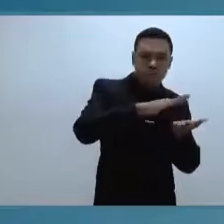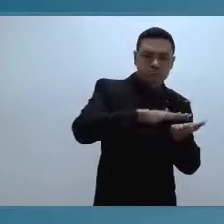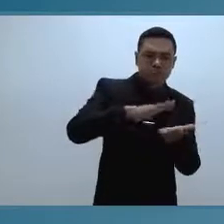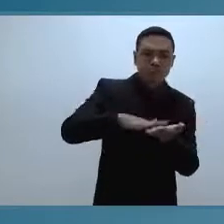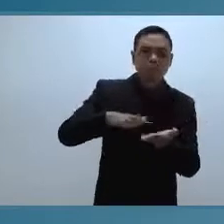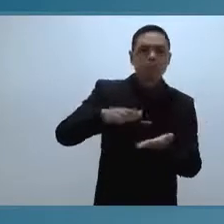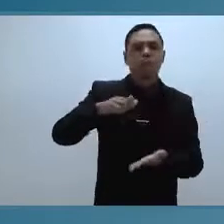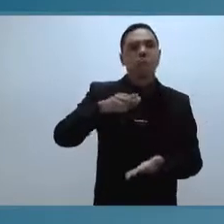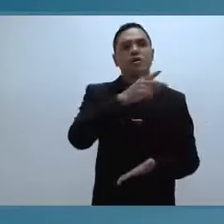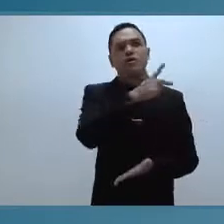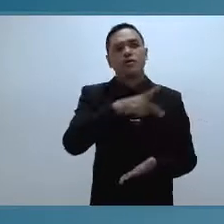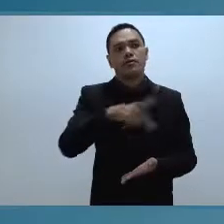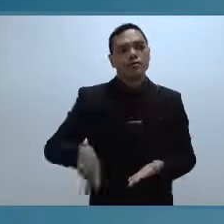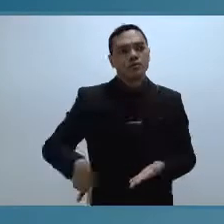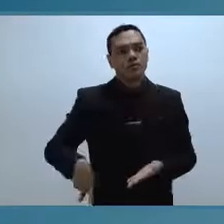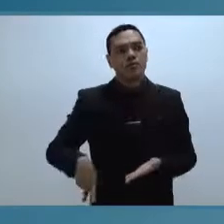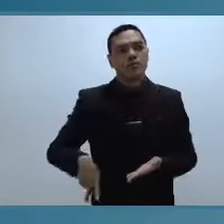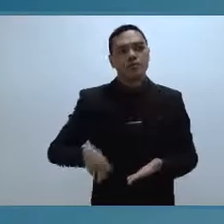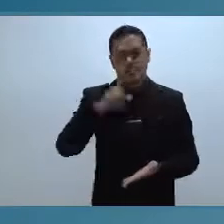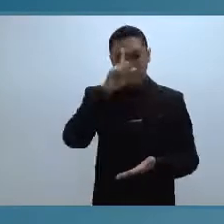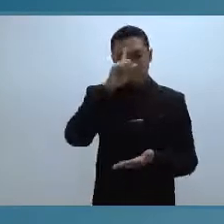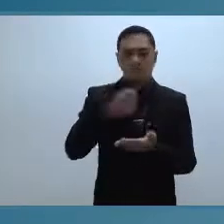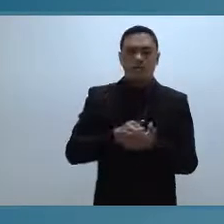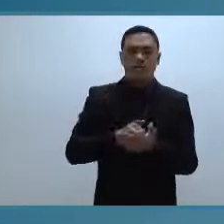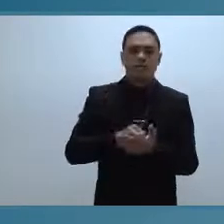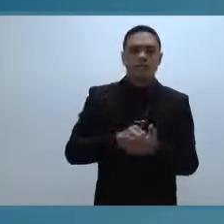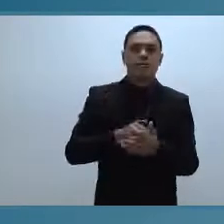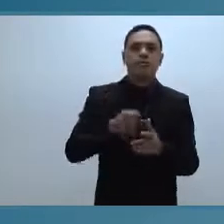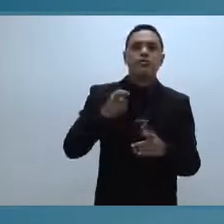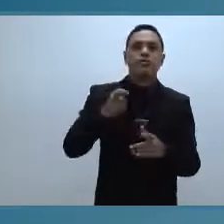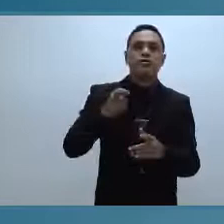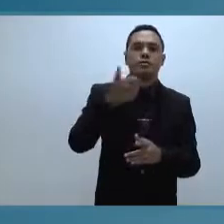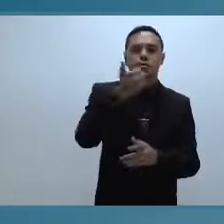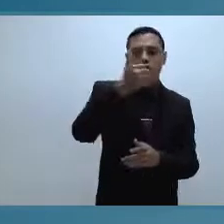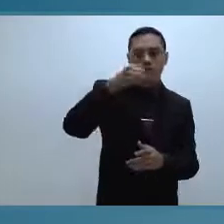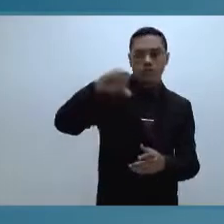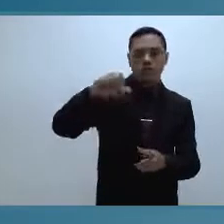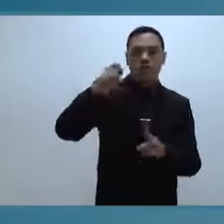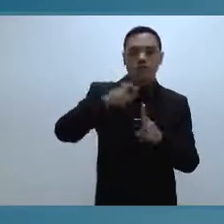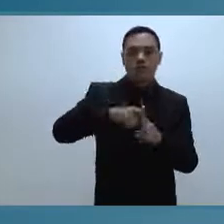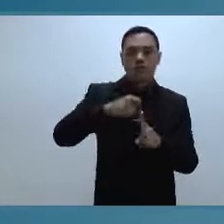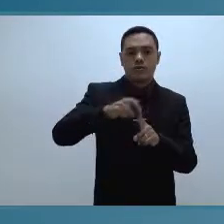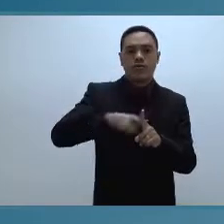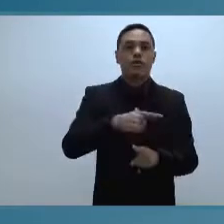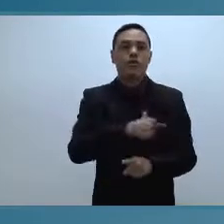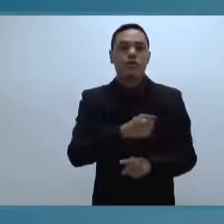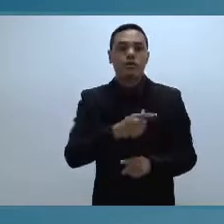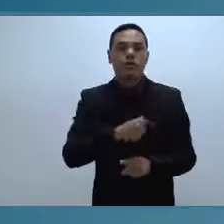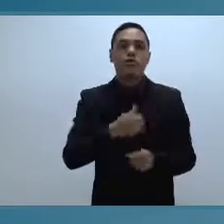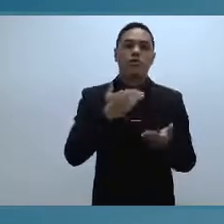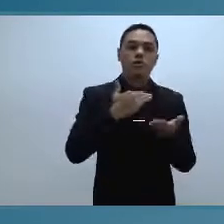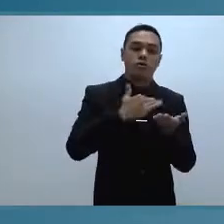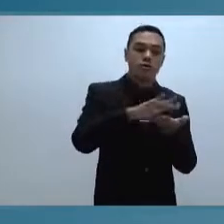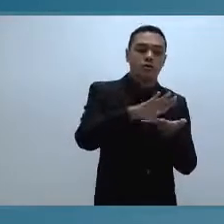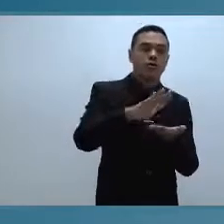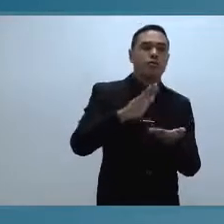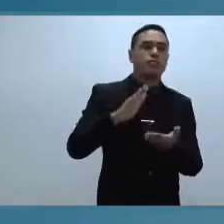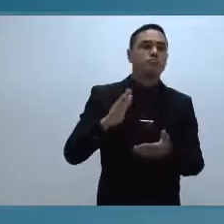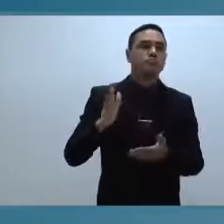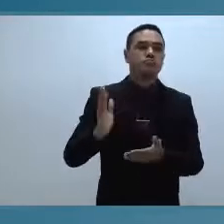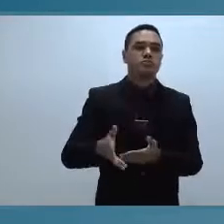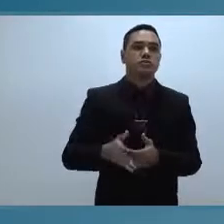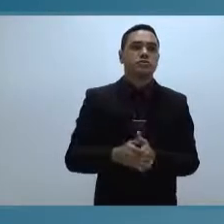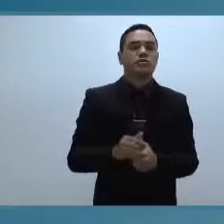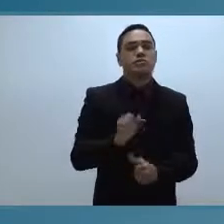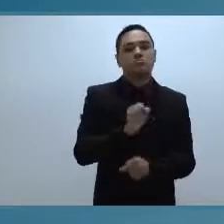determinei em 19/8 o encaminhamento à COS. né, considerando a nova